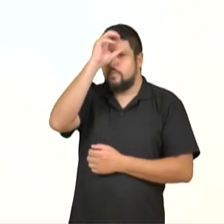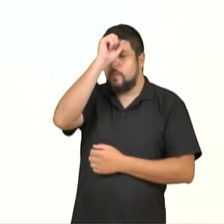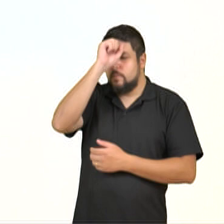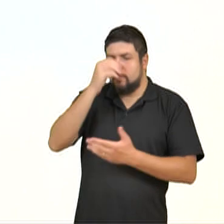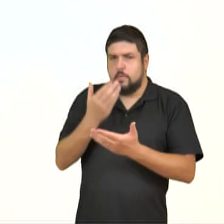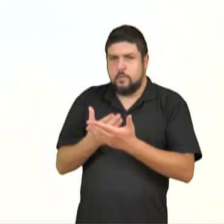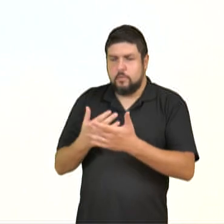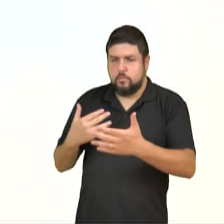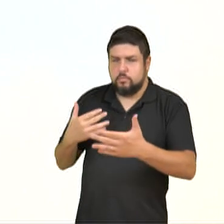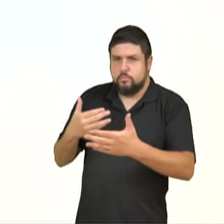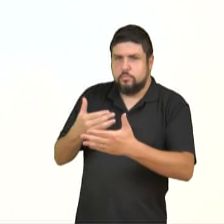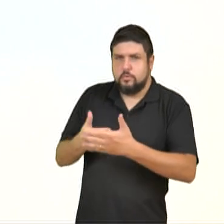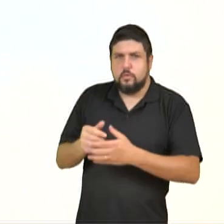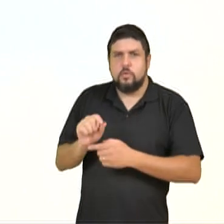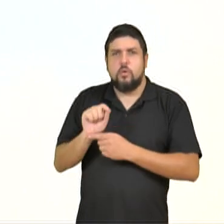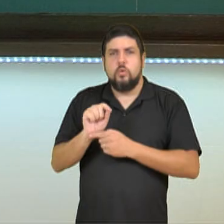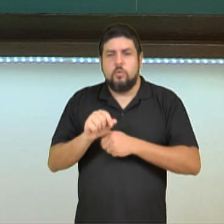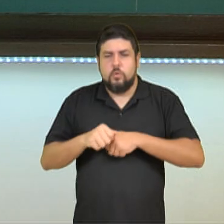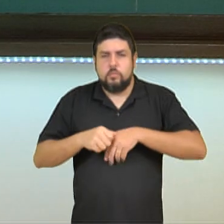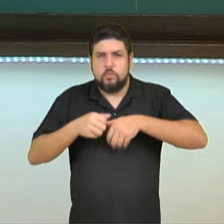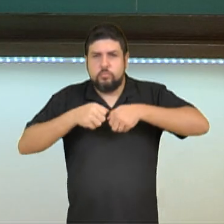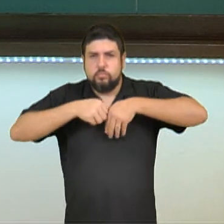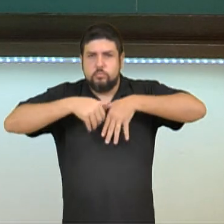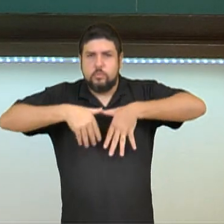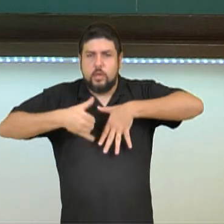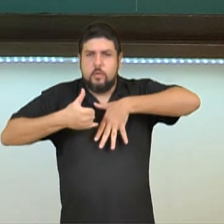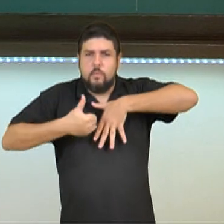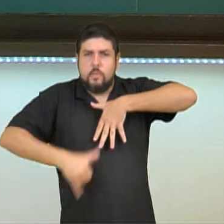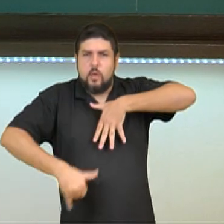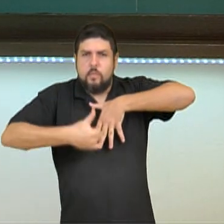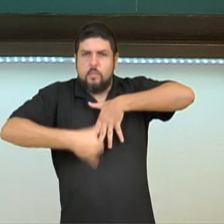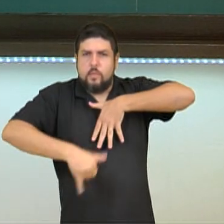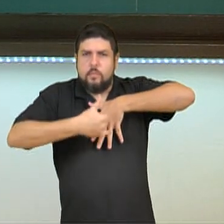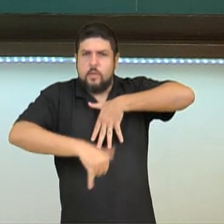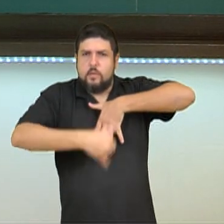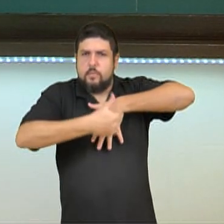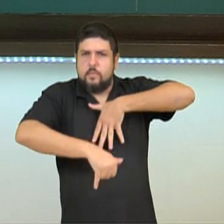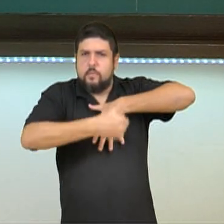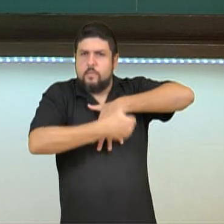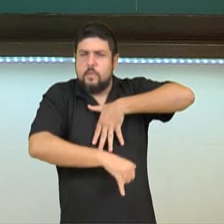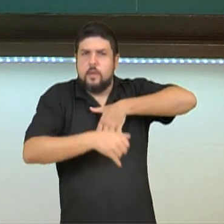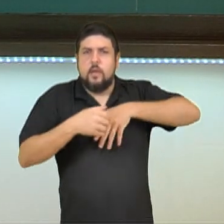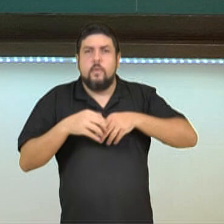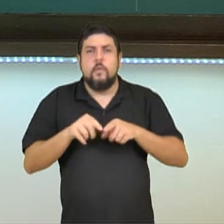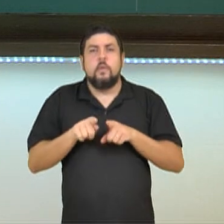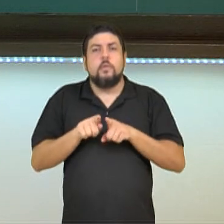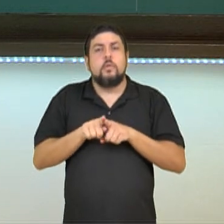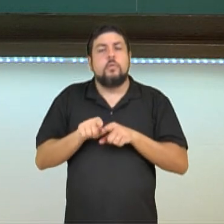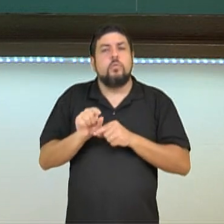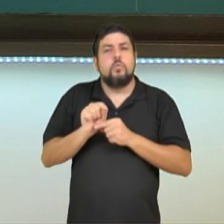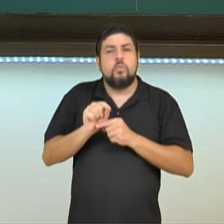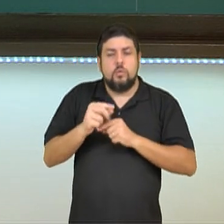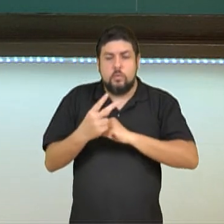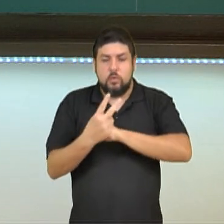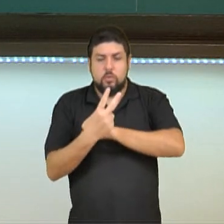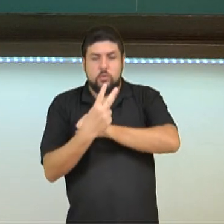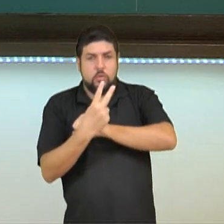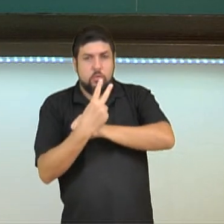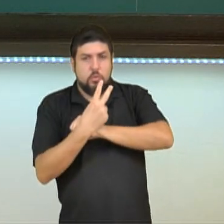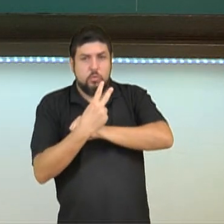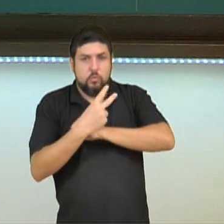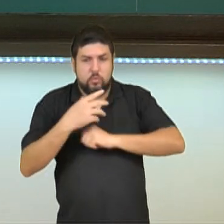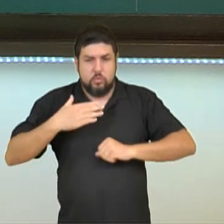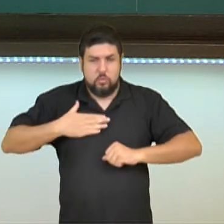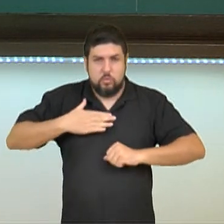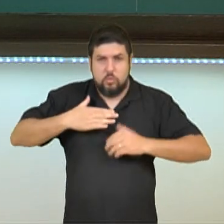linfático, ele é responsável, né, por drenar líquidos do nosso corpo e também por proteger o nosso corpo através